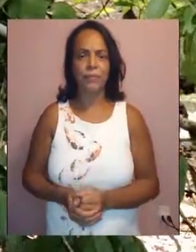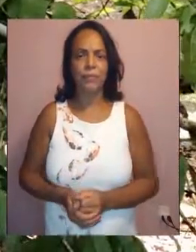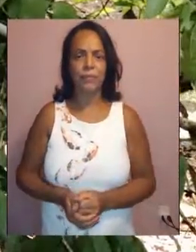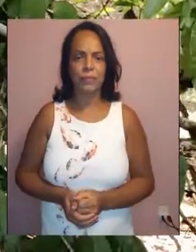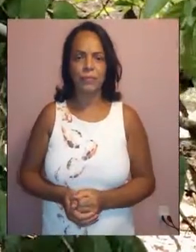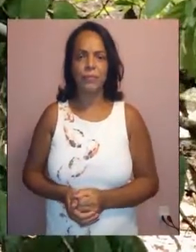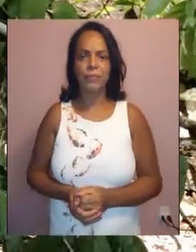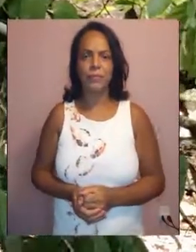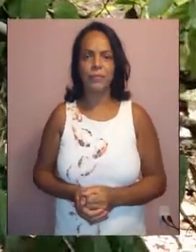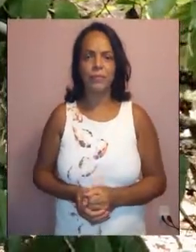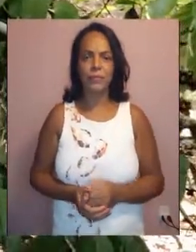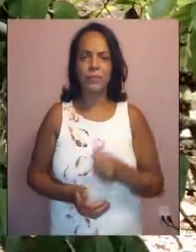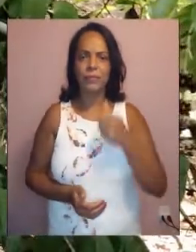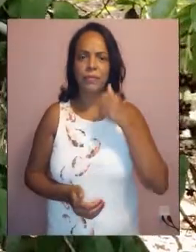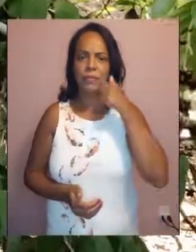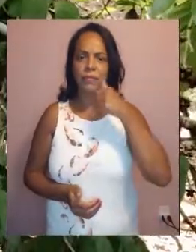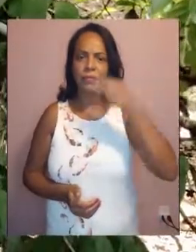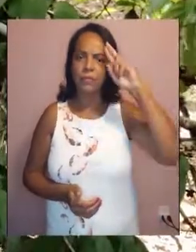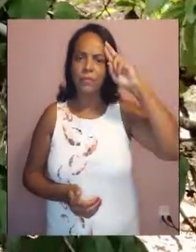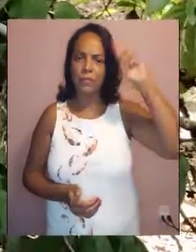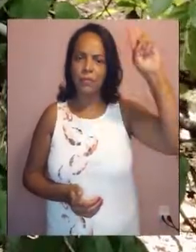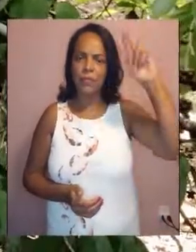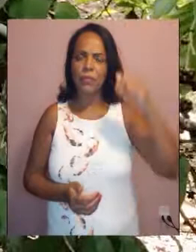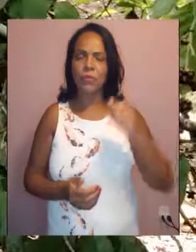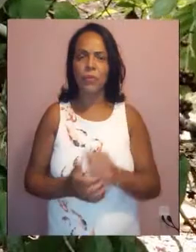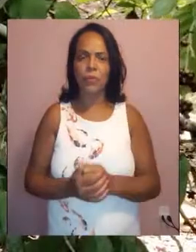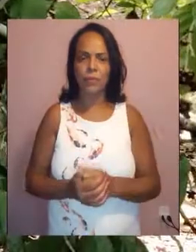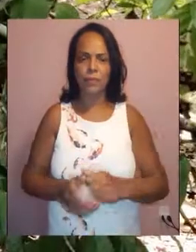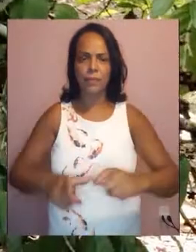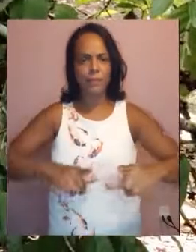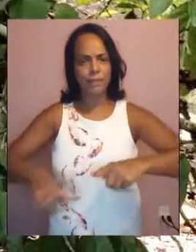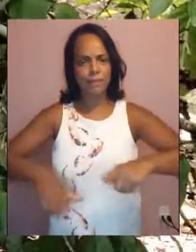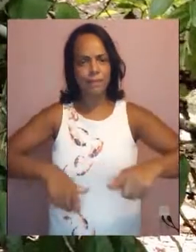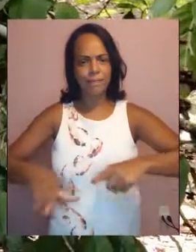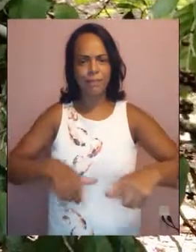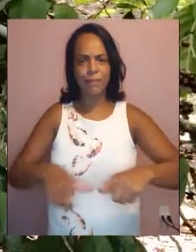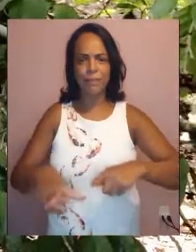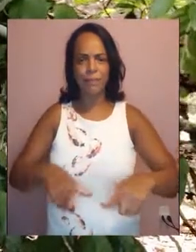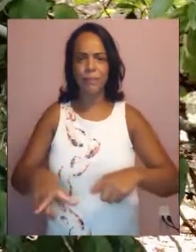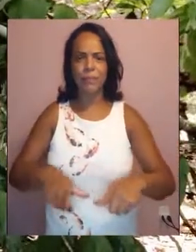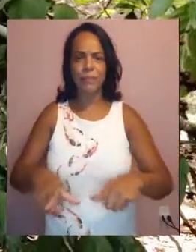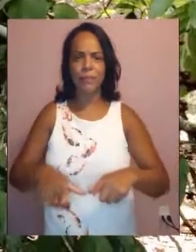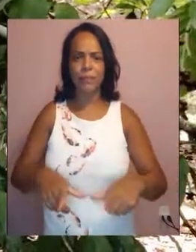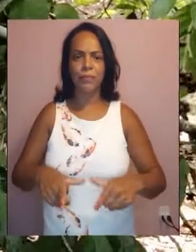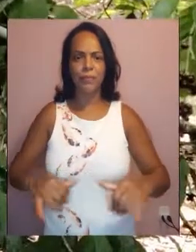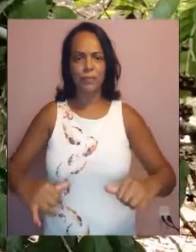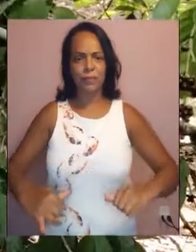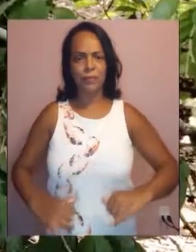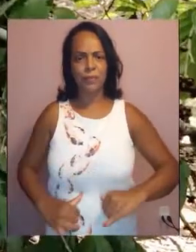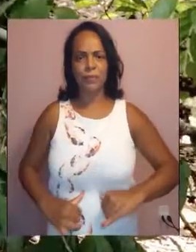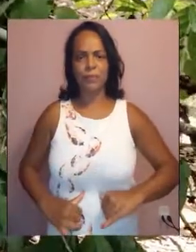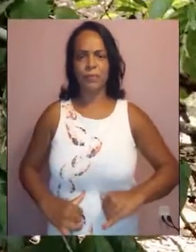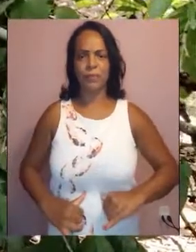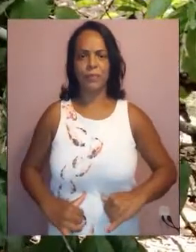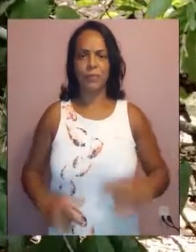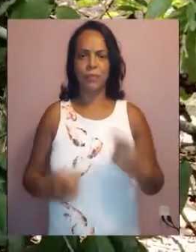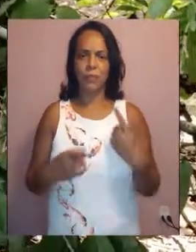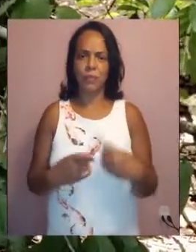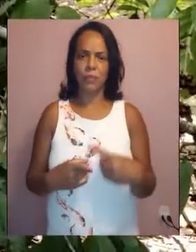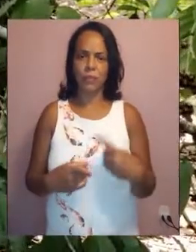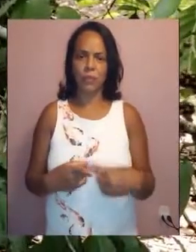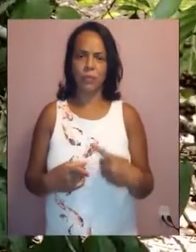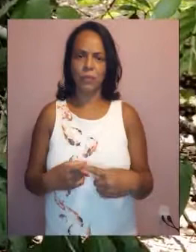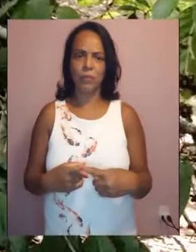E era uma senhora trabalhadora, né? Sofredora,